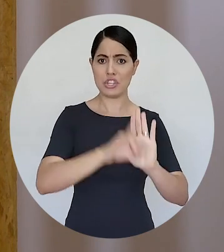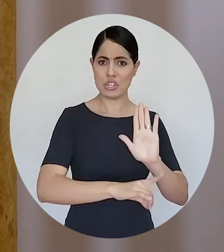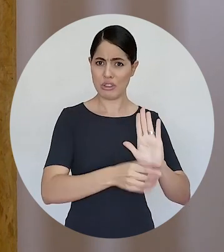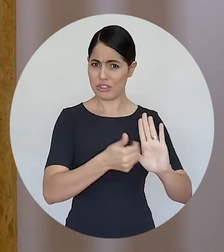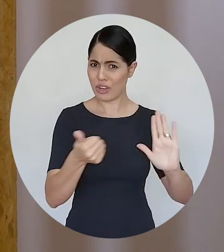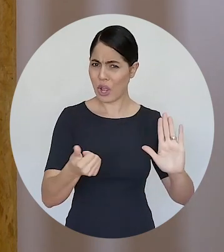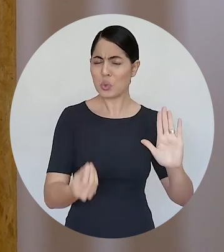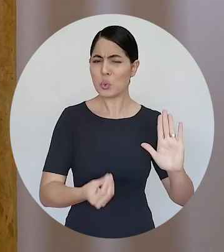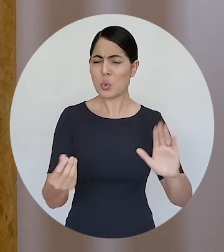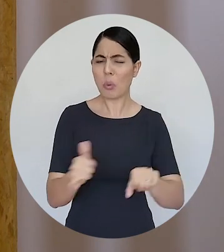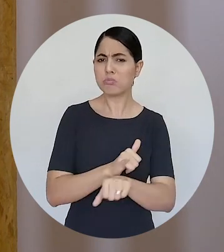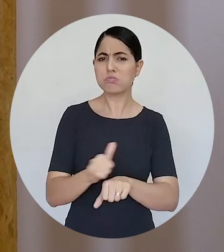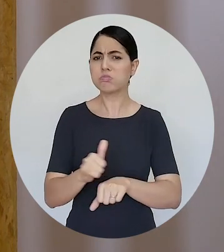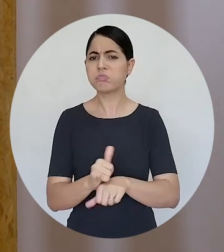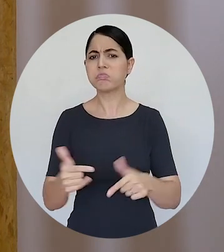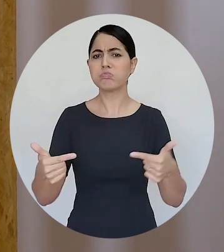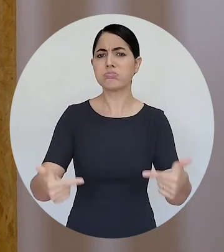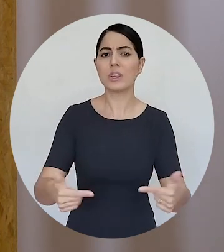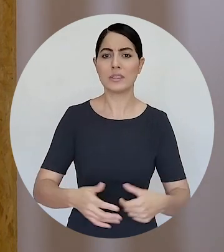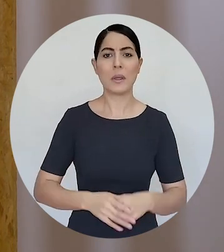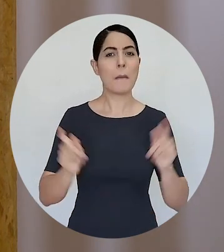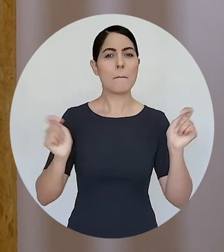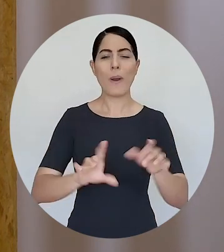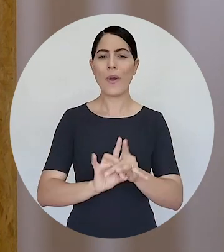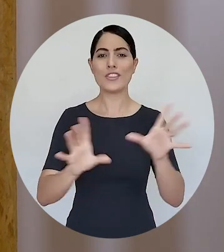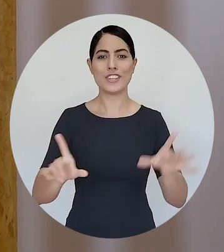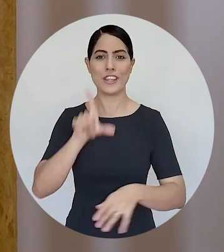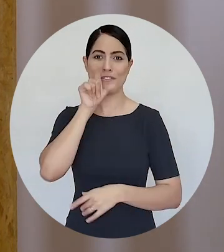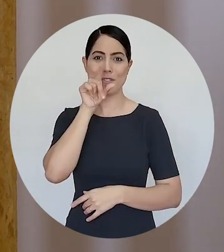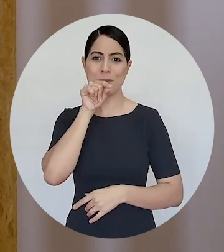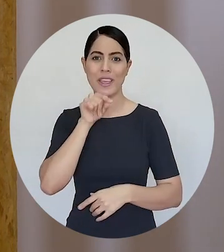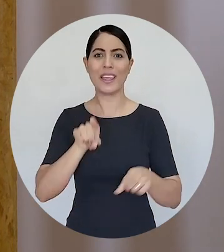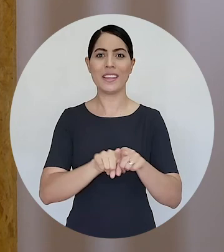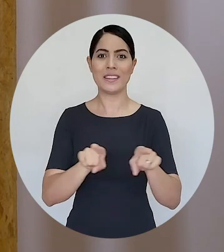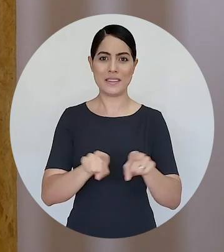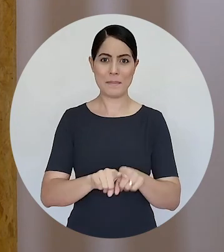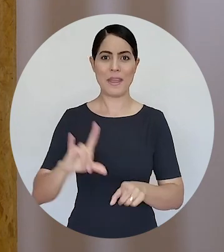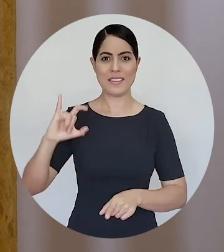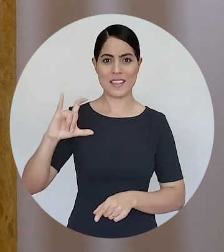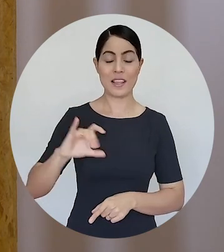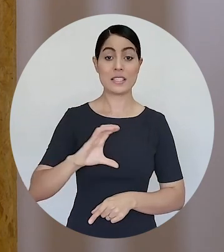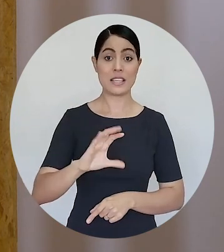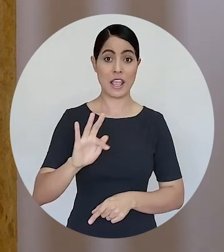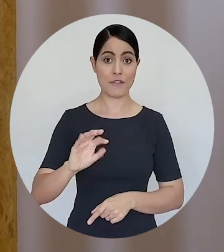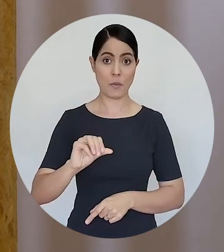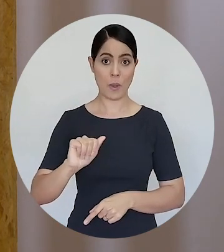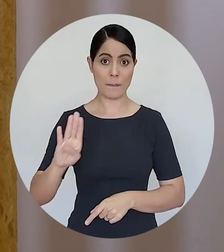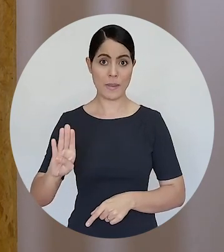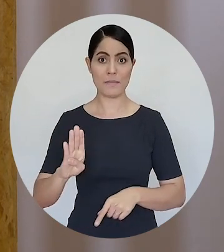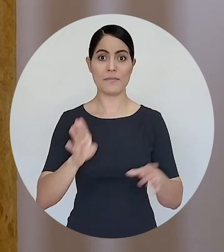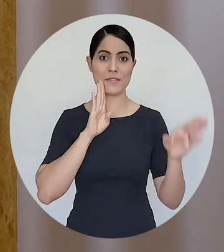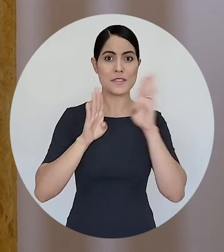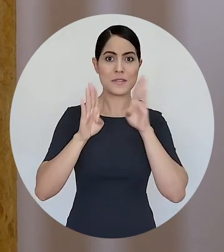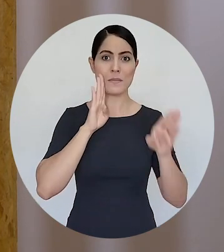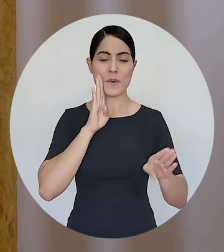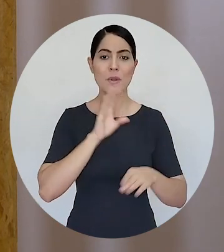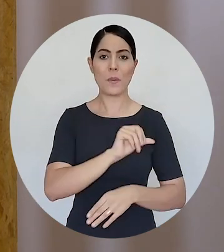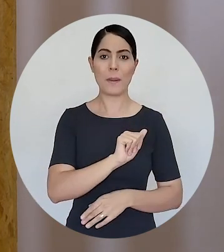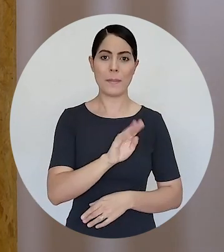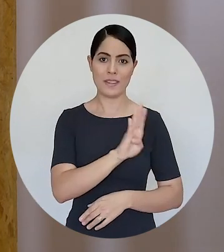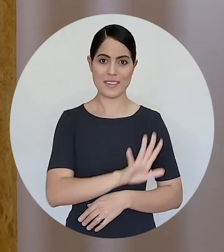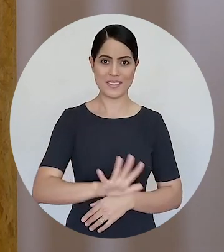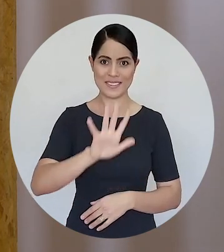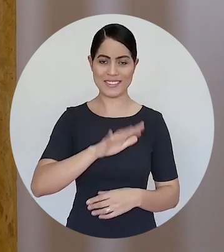de violação de prerrogativas. Segue a gente no Instagram e no Twitter, CFOAB, no Facebook,